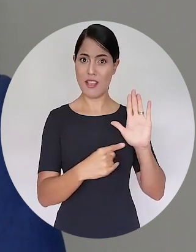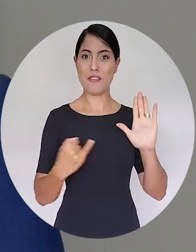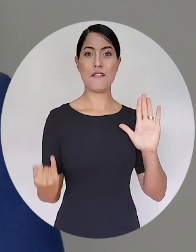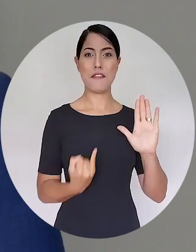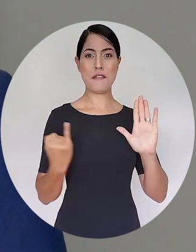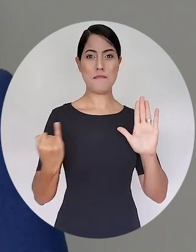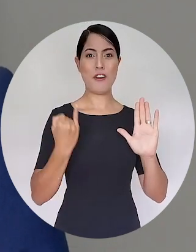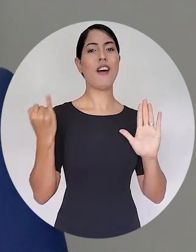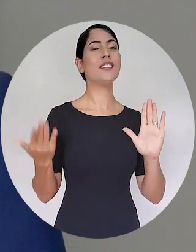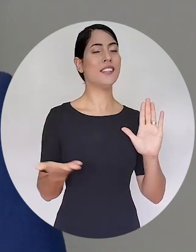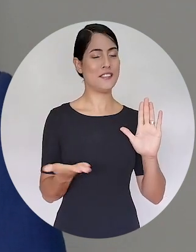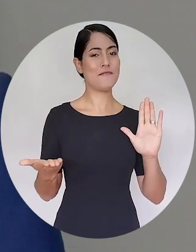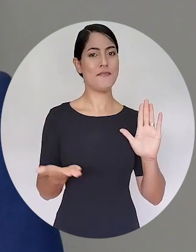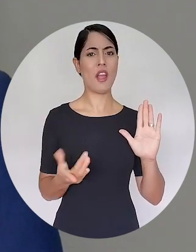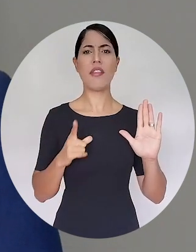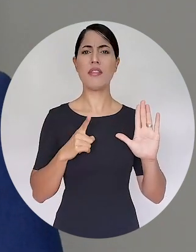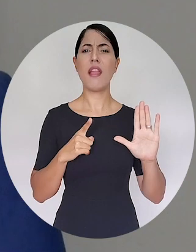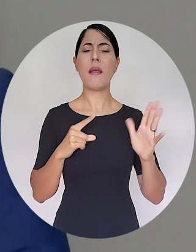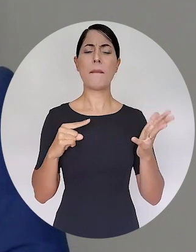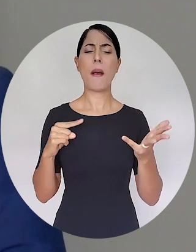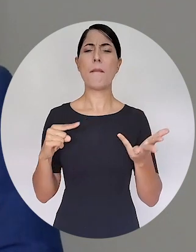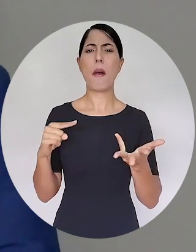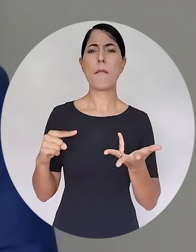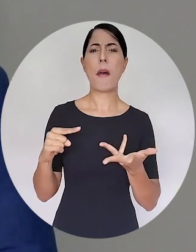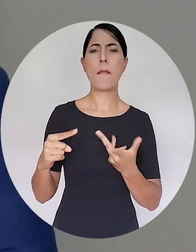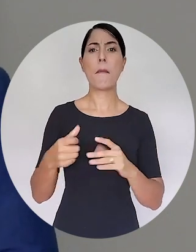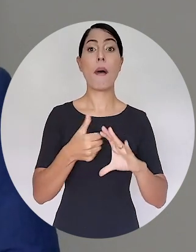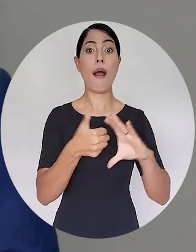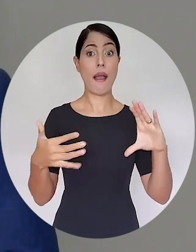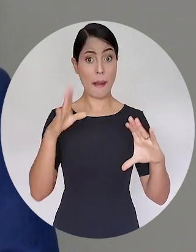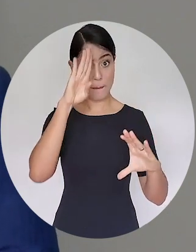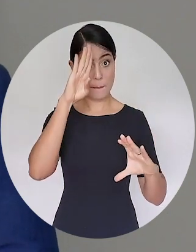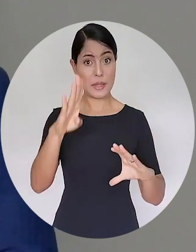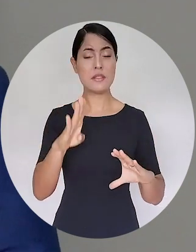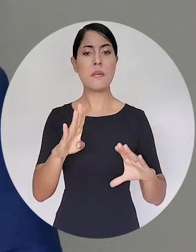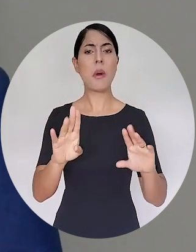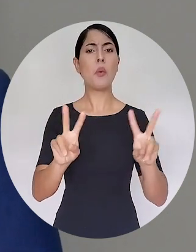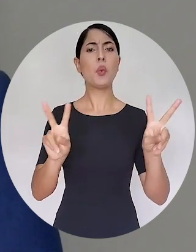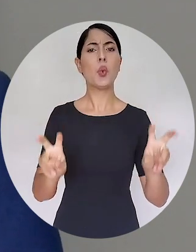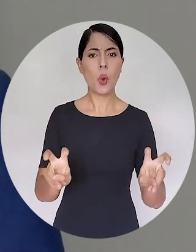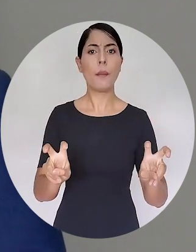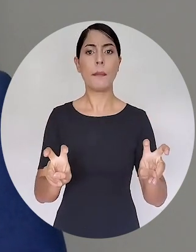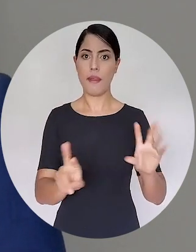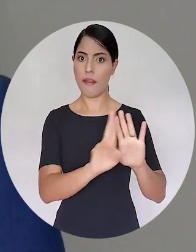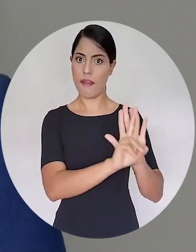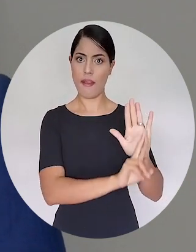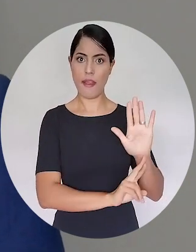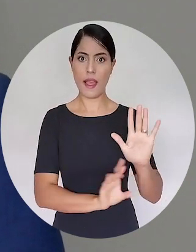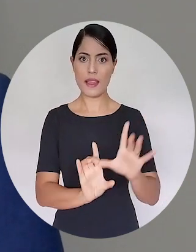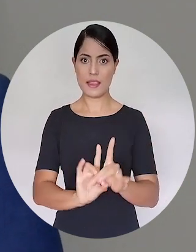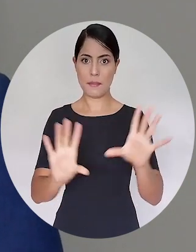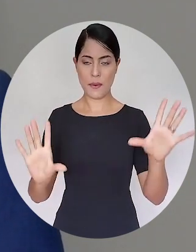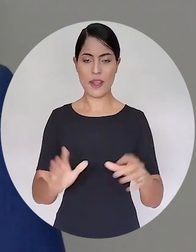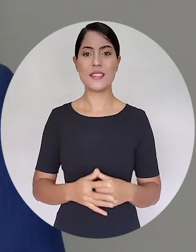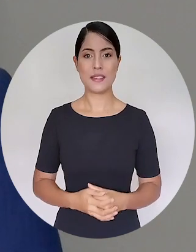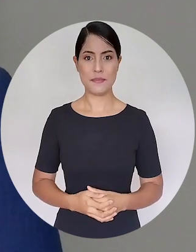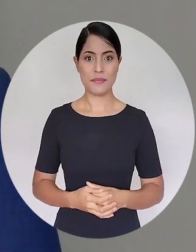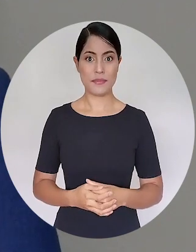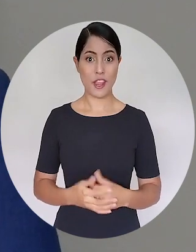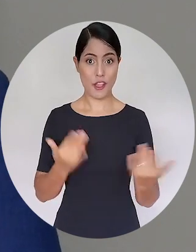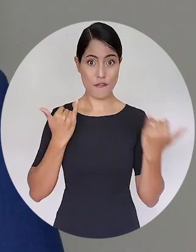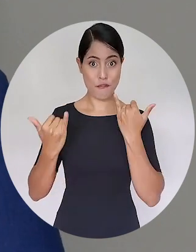e atual, que trata das principais características do regime democrático e confiança na justiça eleitoral.